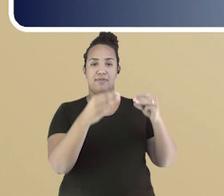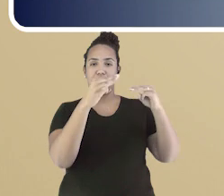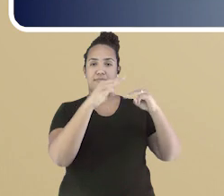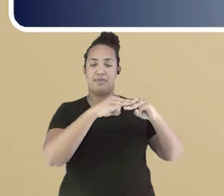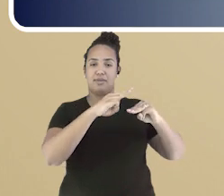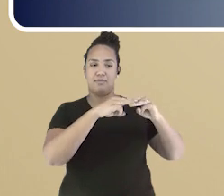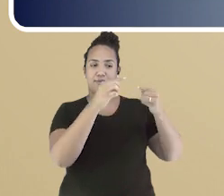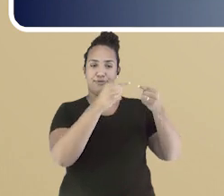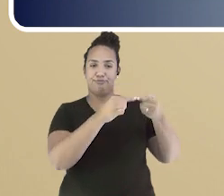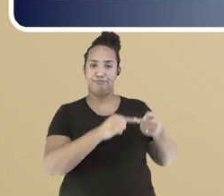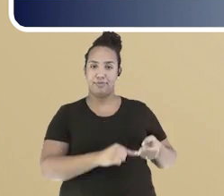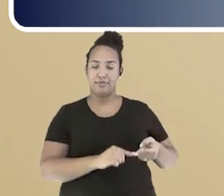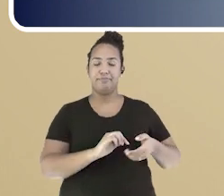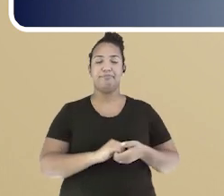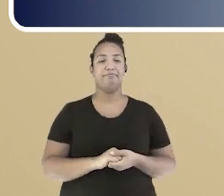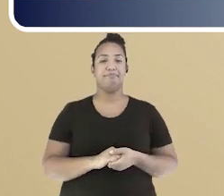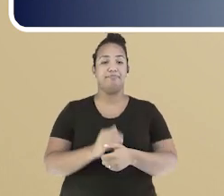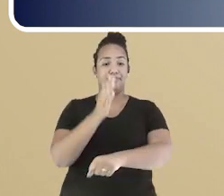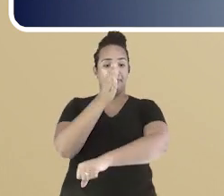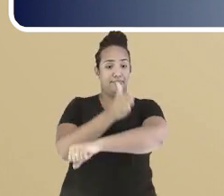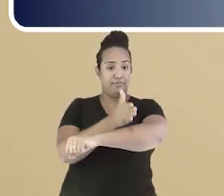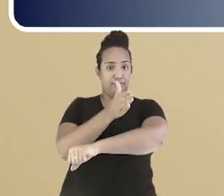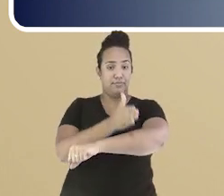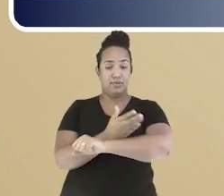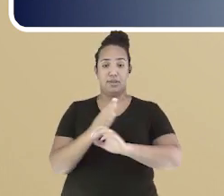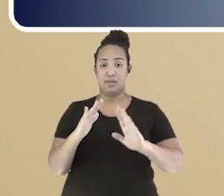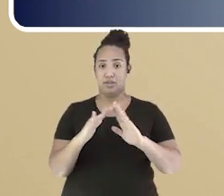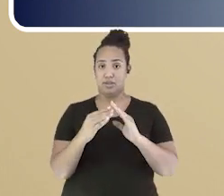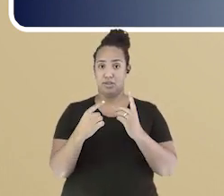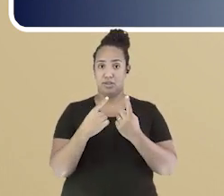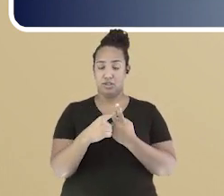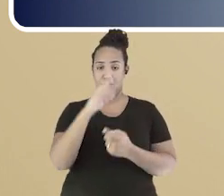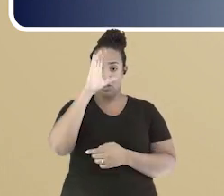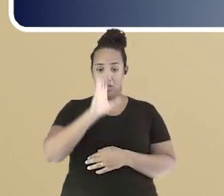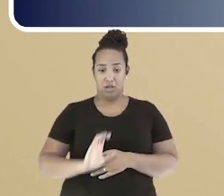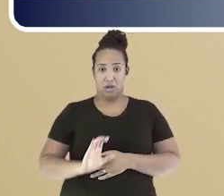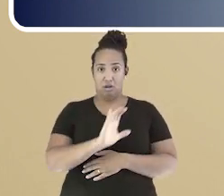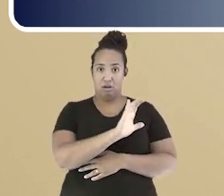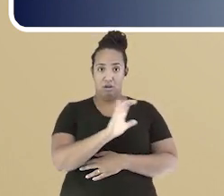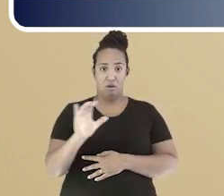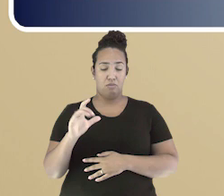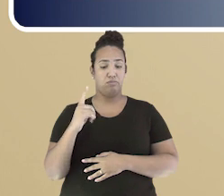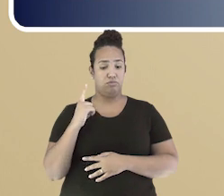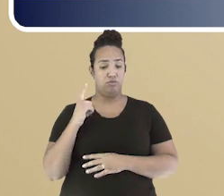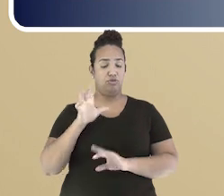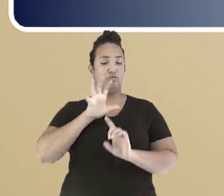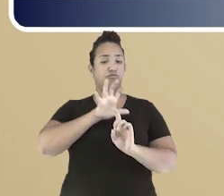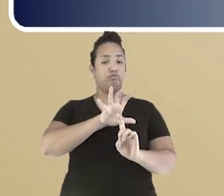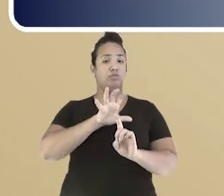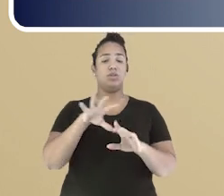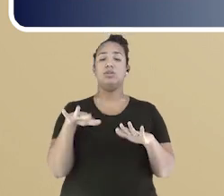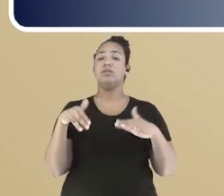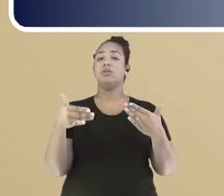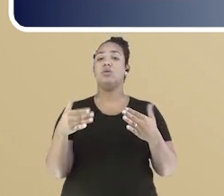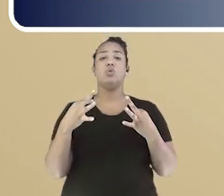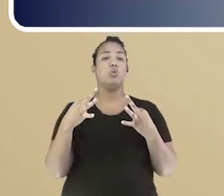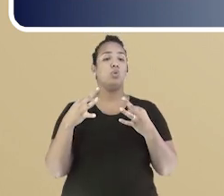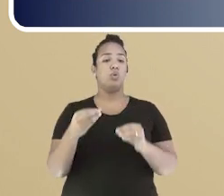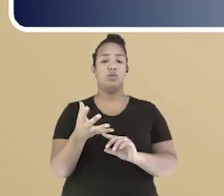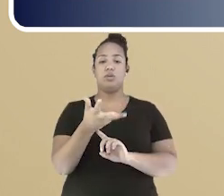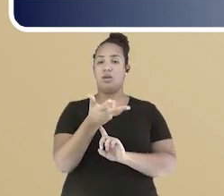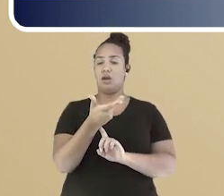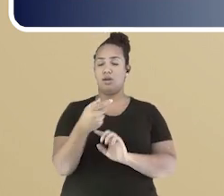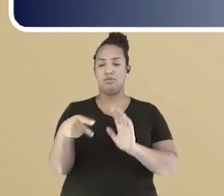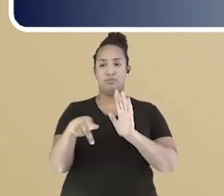matemática. Na Idade Média, a Igreja Católica era a instituição mais poderosa, então toda a arte deveria ser para adorar a